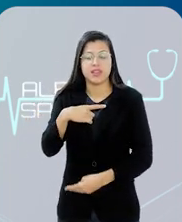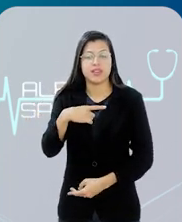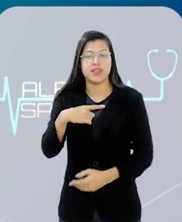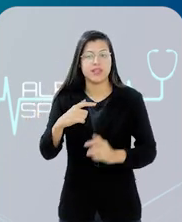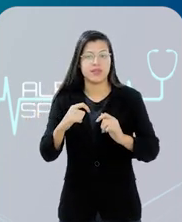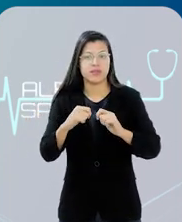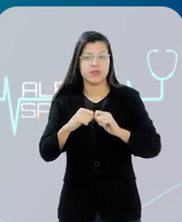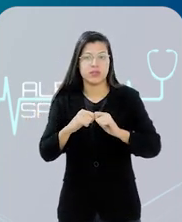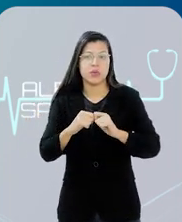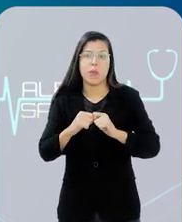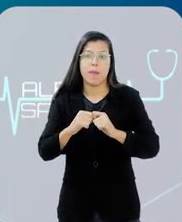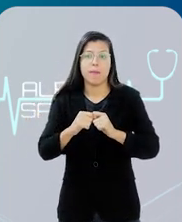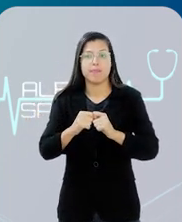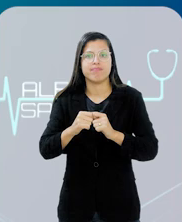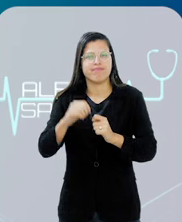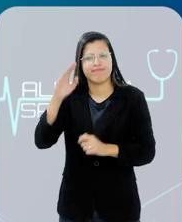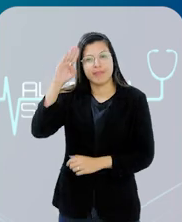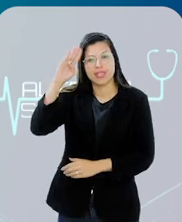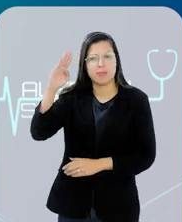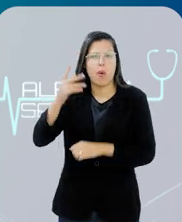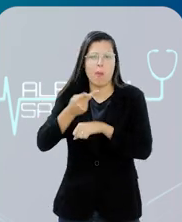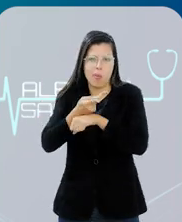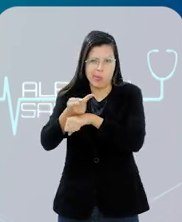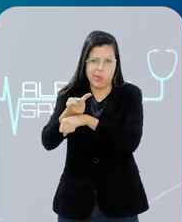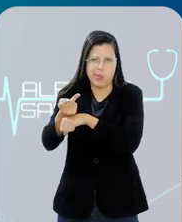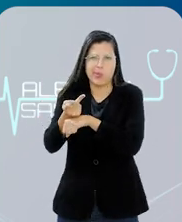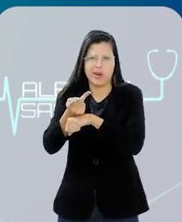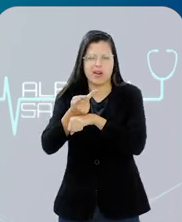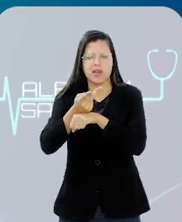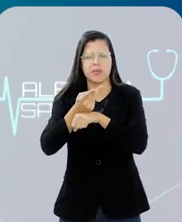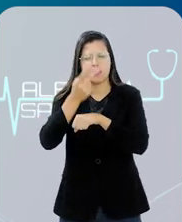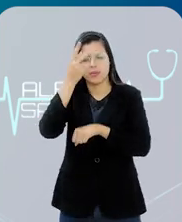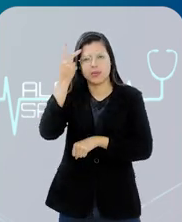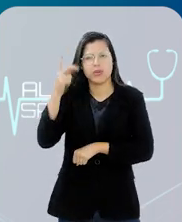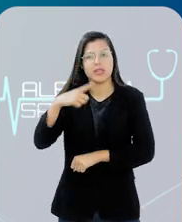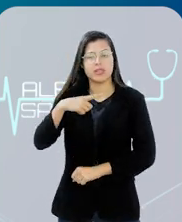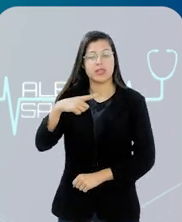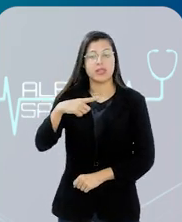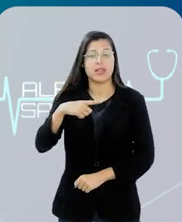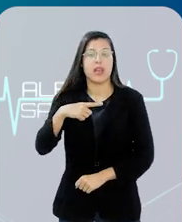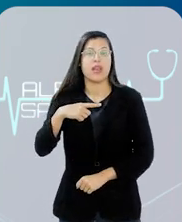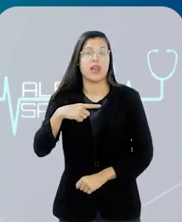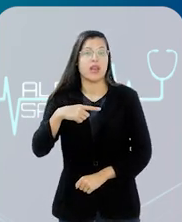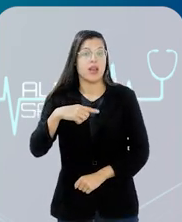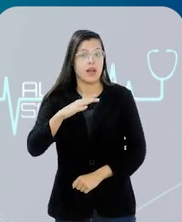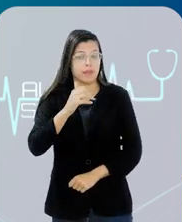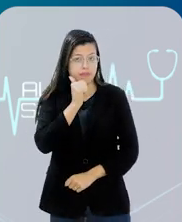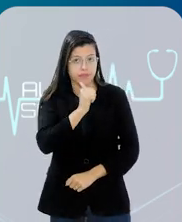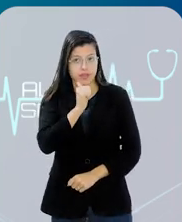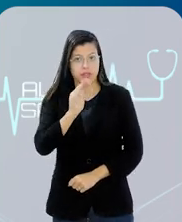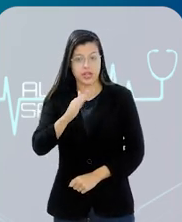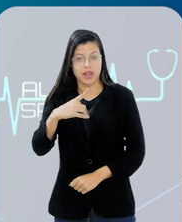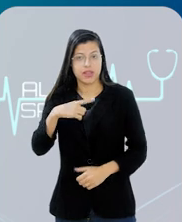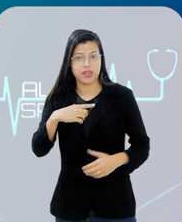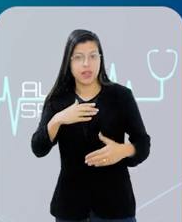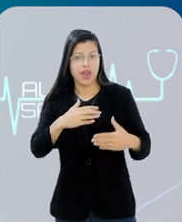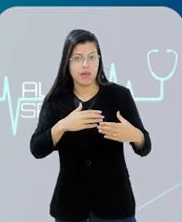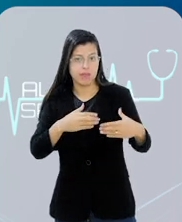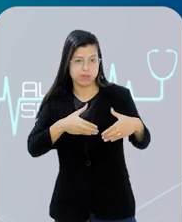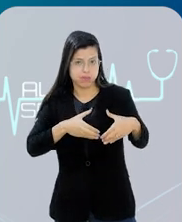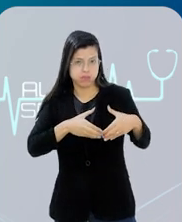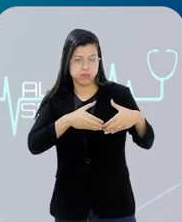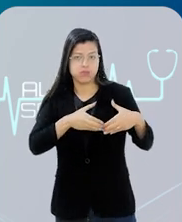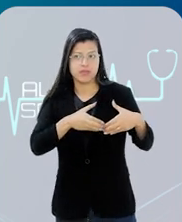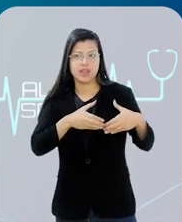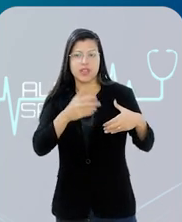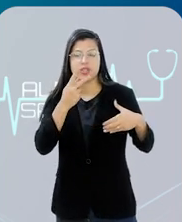acaba sendo a principal procura dessas pacientes. Então, a paciente já ter uma mama de aspecto também mais perto